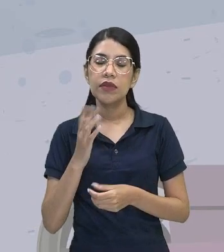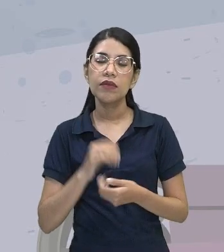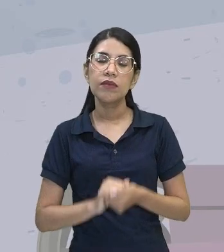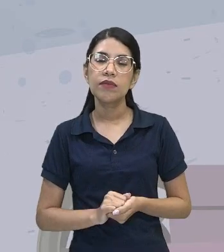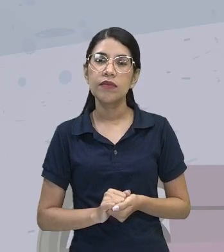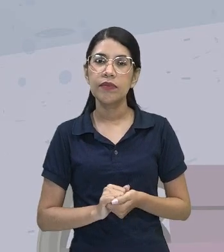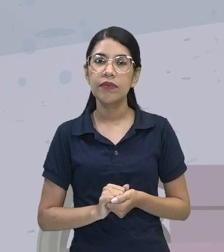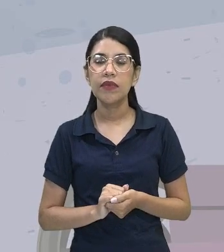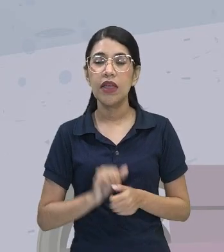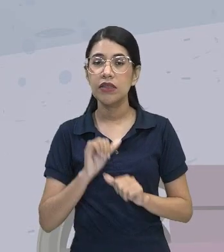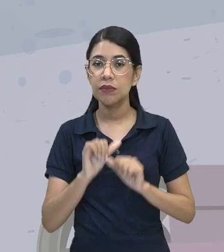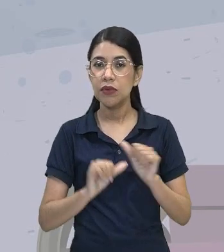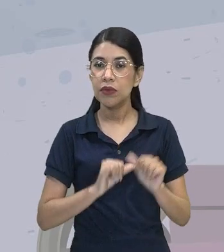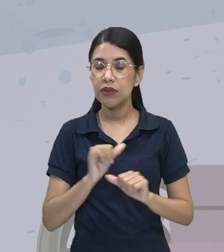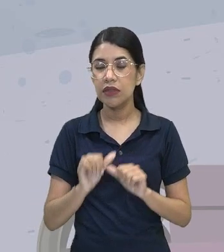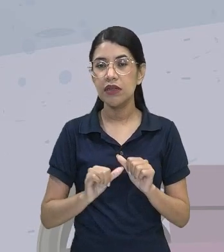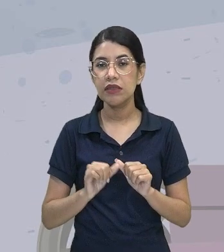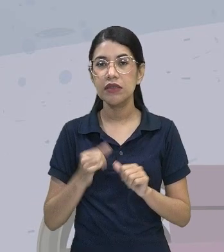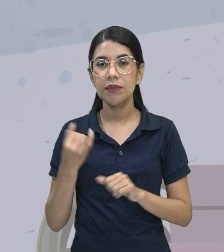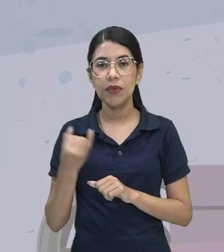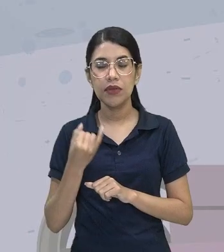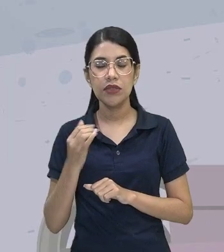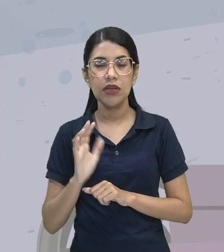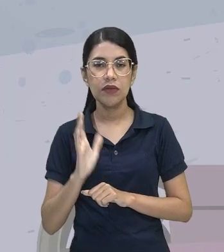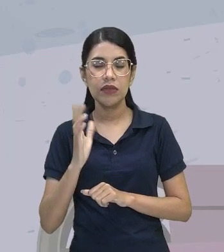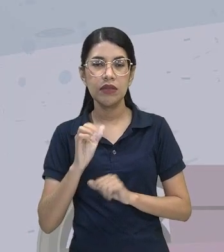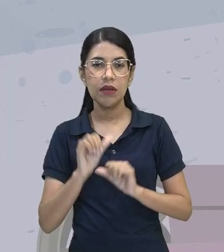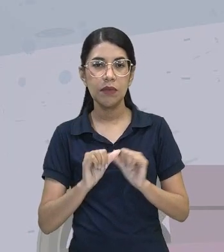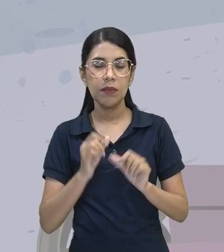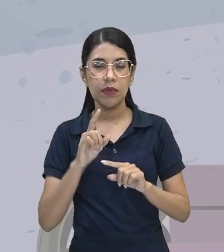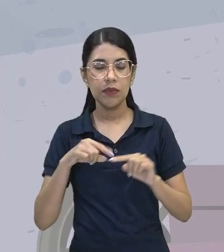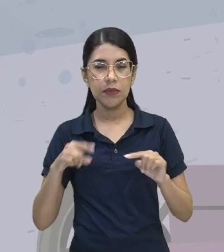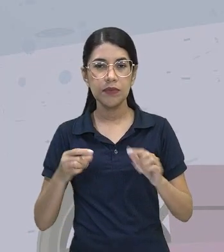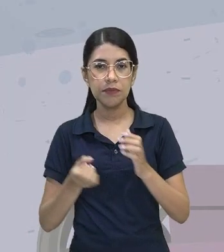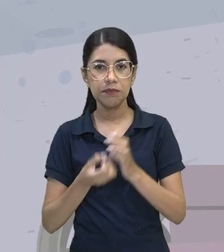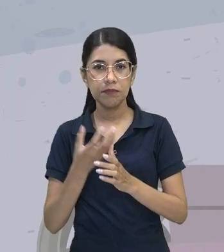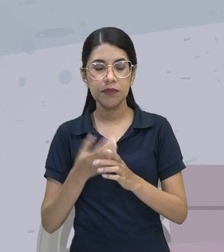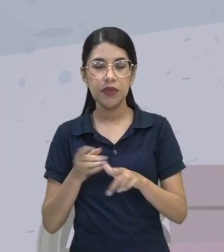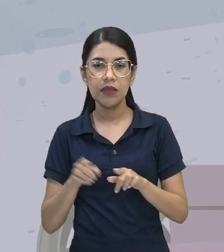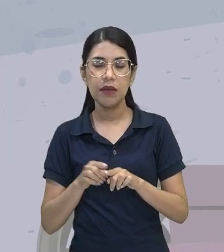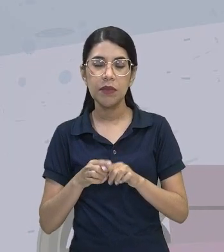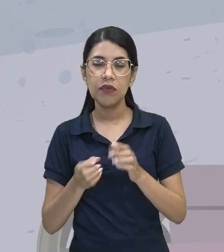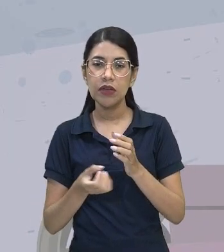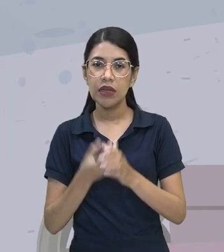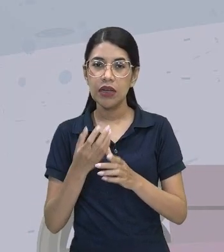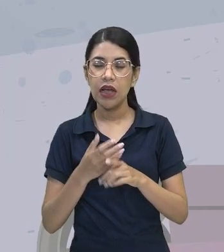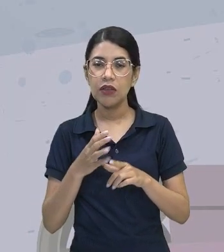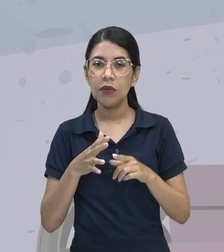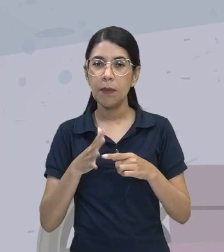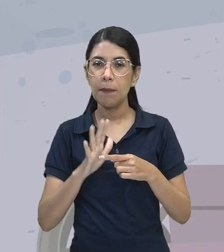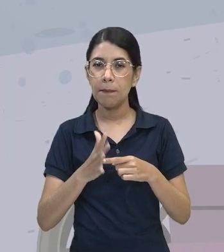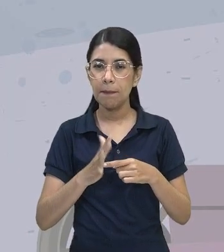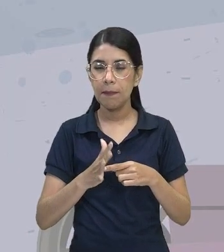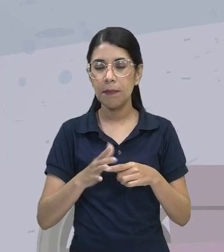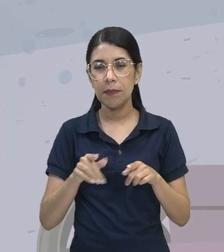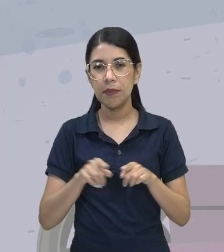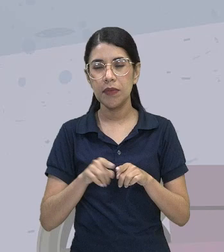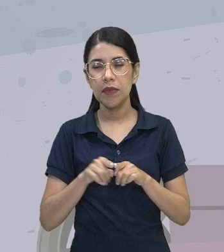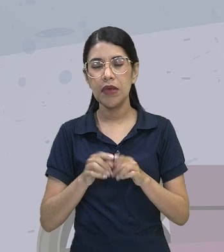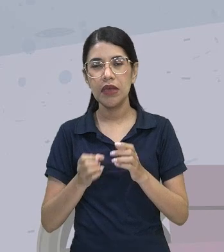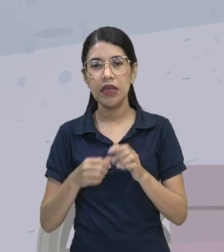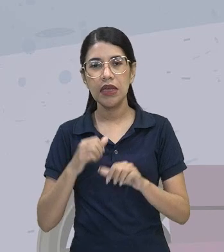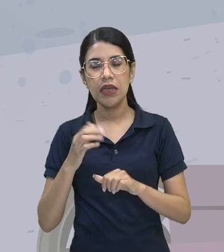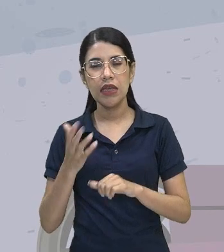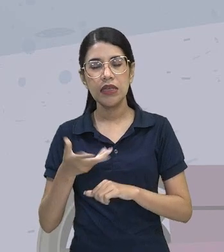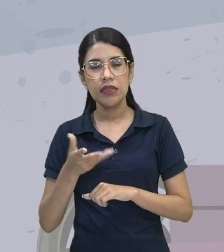meios de produção, na forma de se produzir mercadoria, onde basicamente surgiram as máquinas e se acelerou a produção e